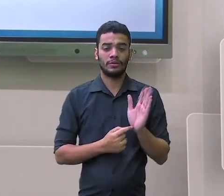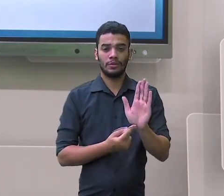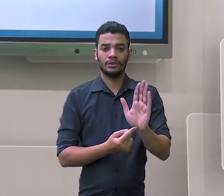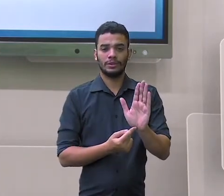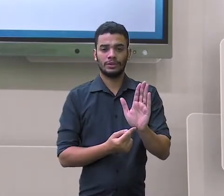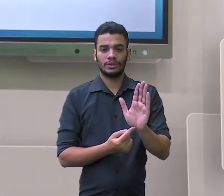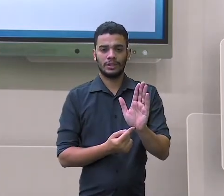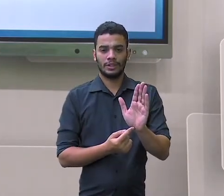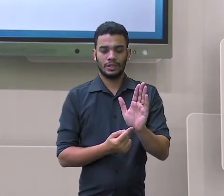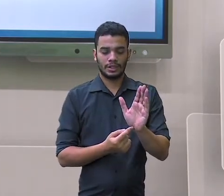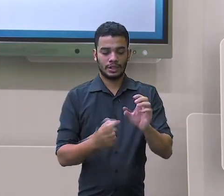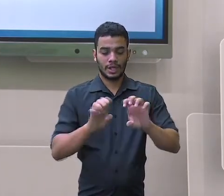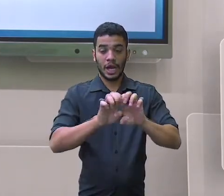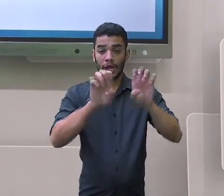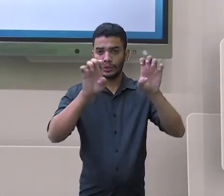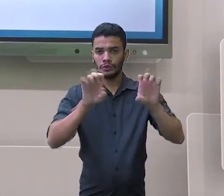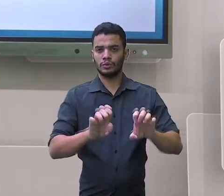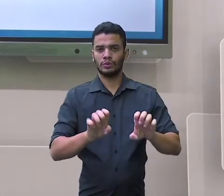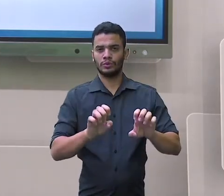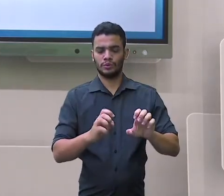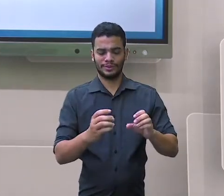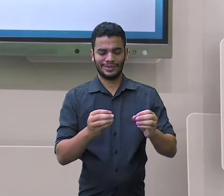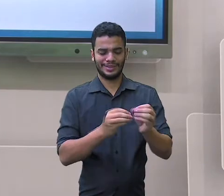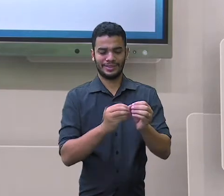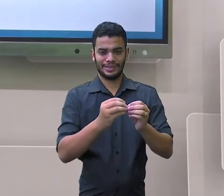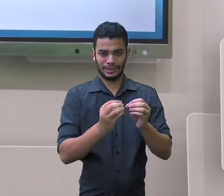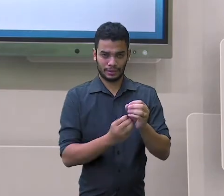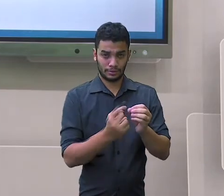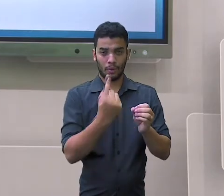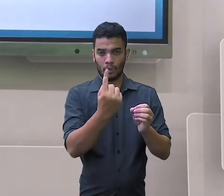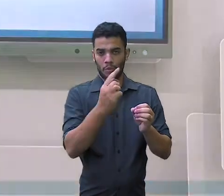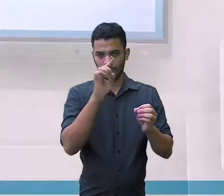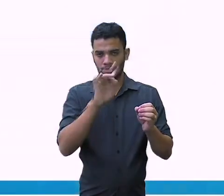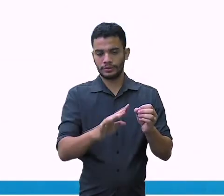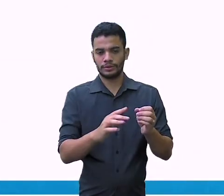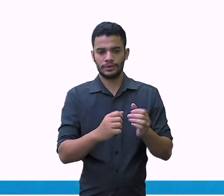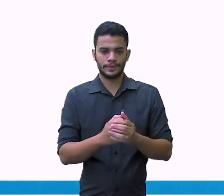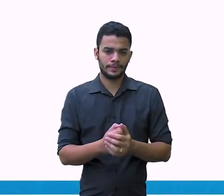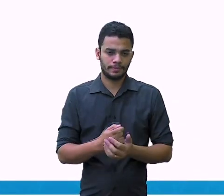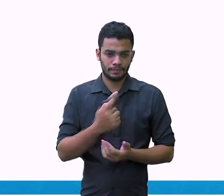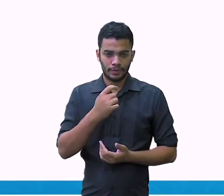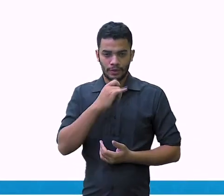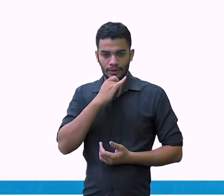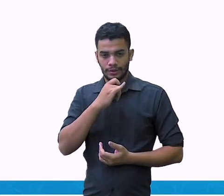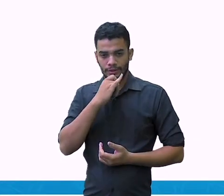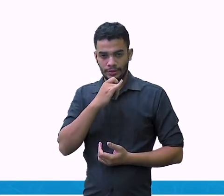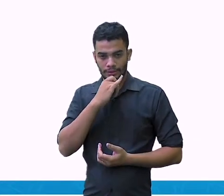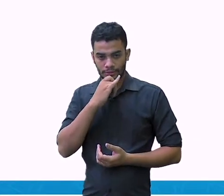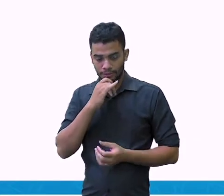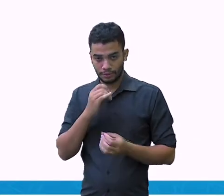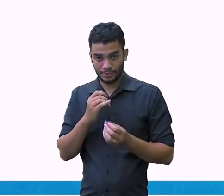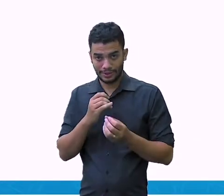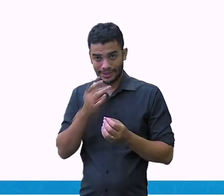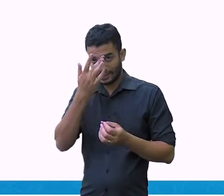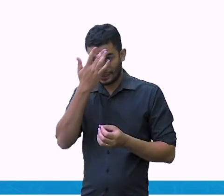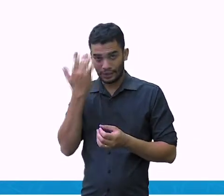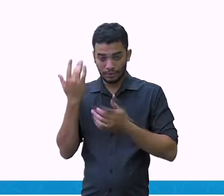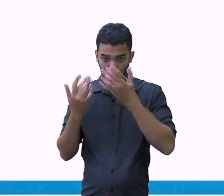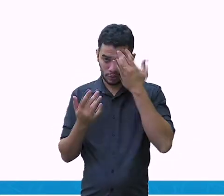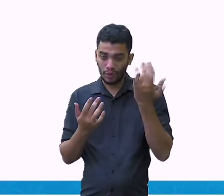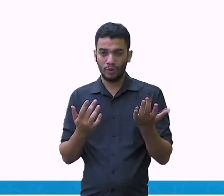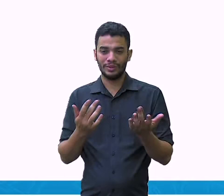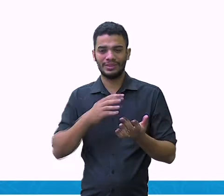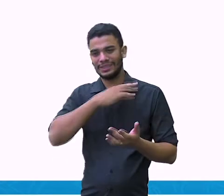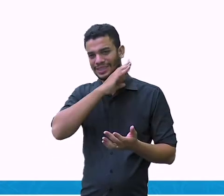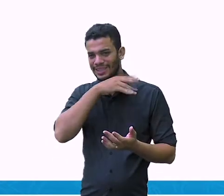tá? Esta unidade é denominada célula, que compõe os seres vivos. Então, por isso que veio